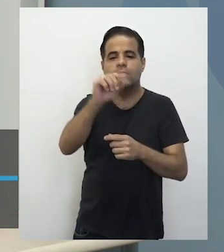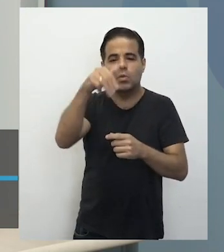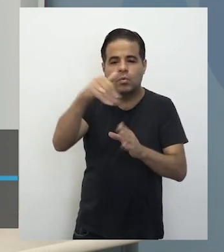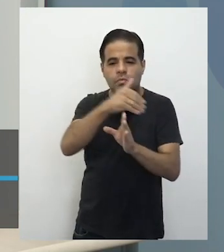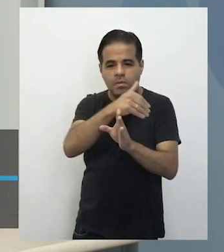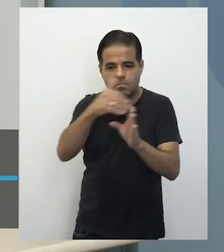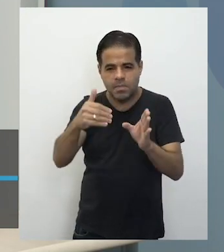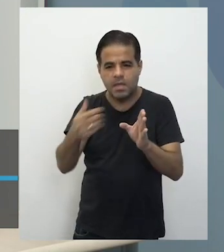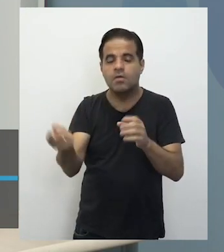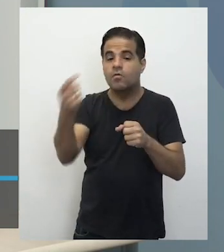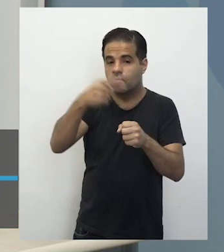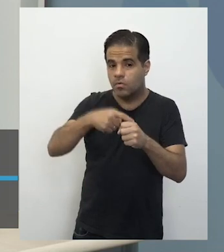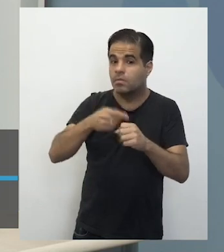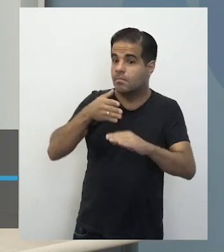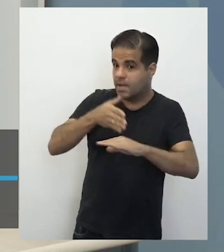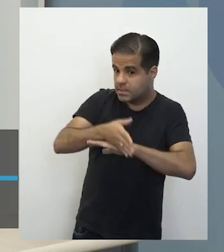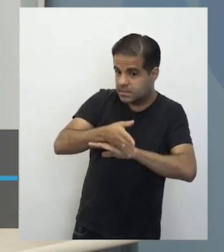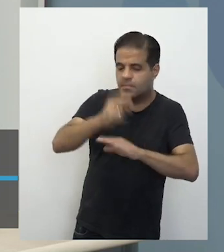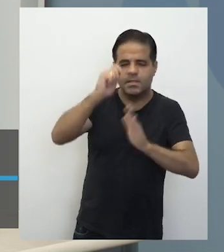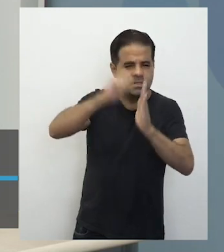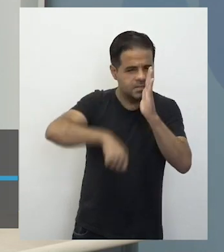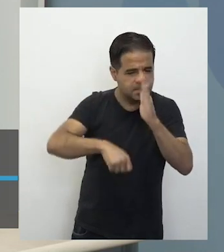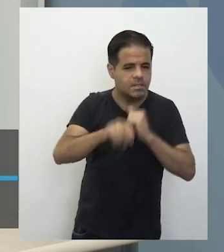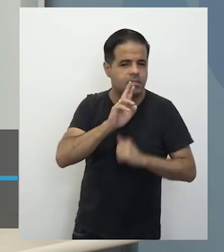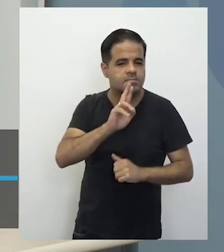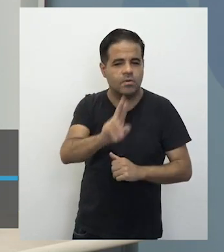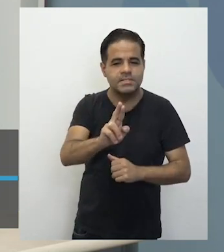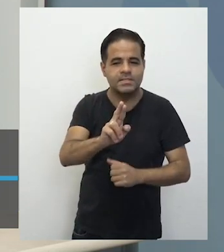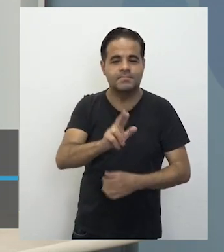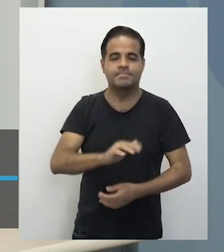meio. Participe e registre a sua resposta.